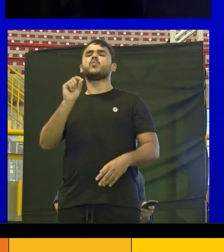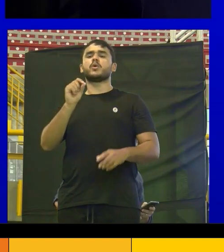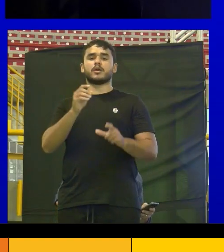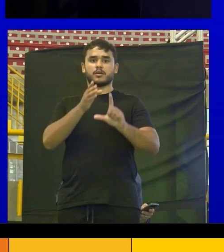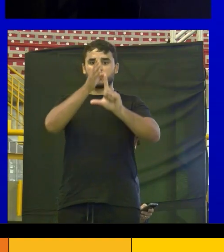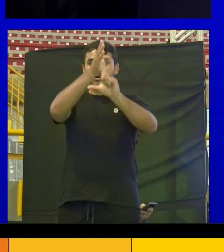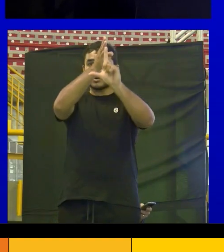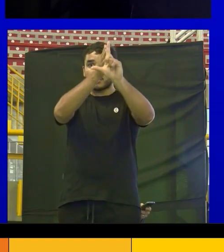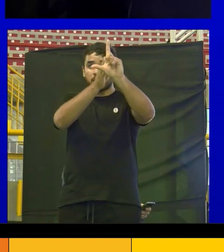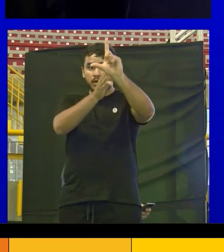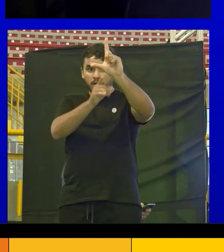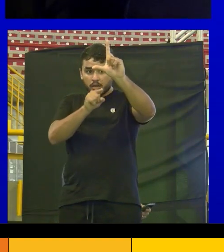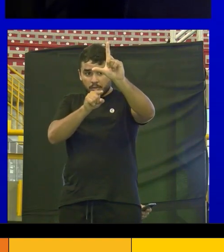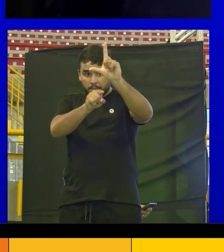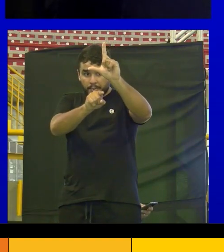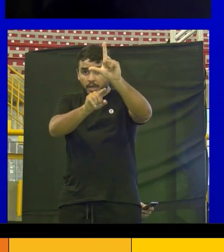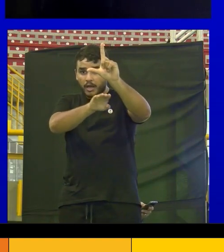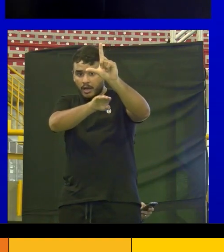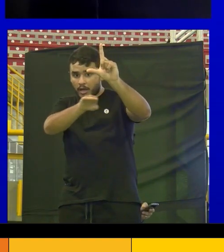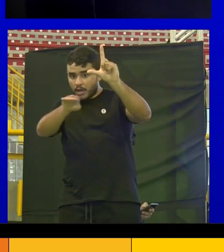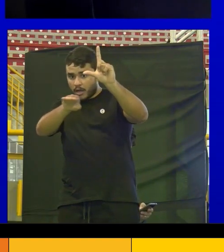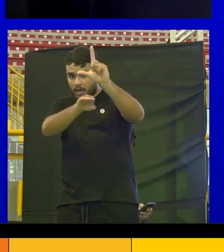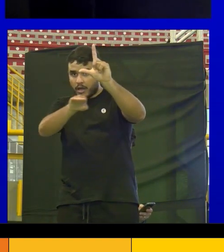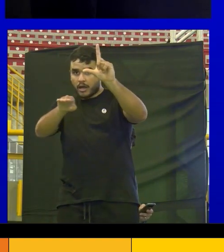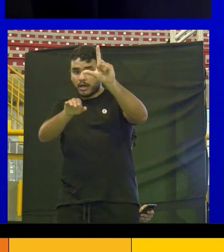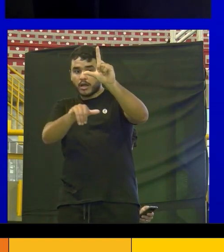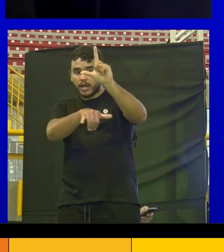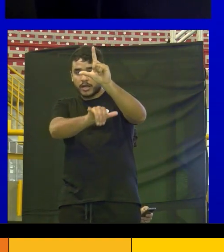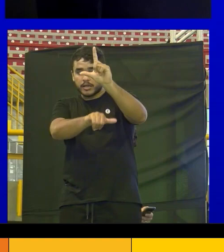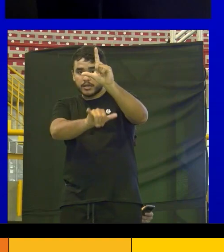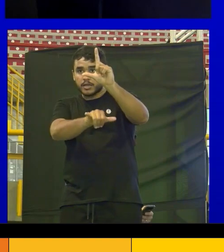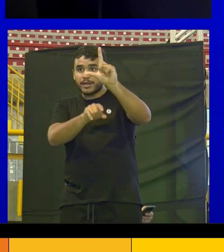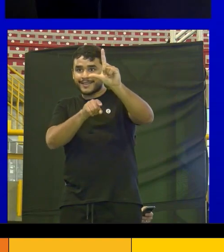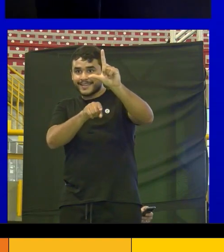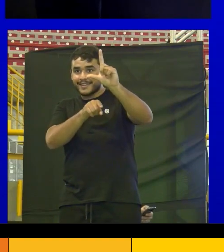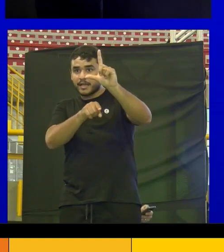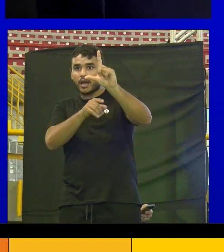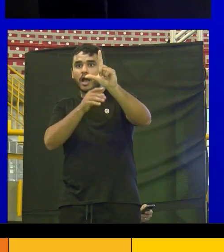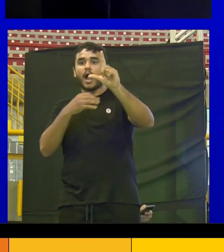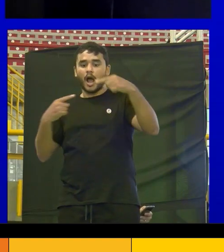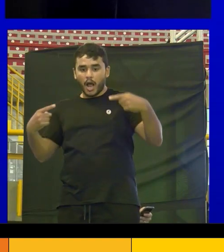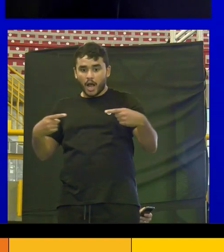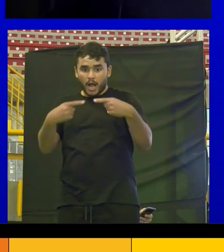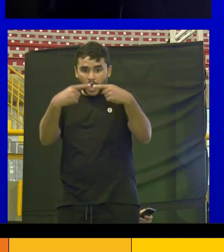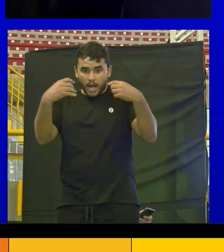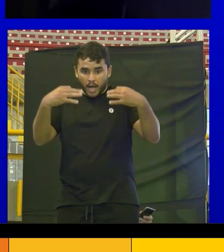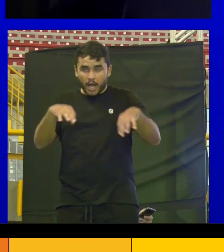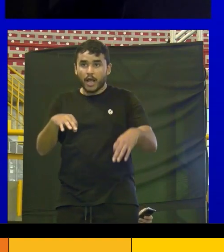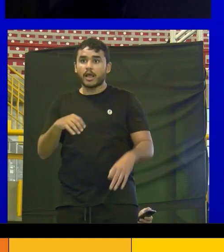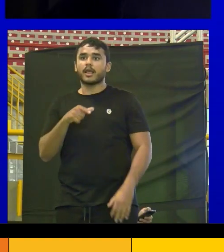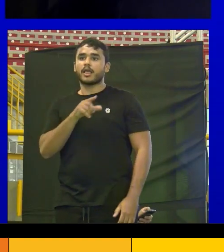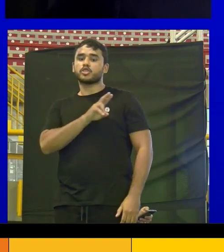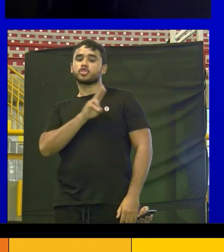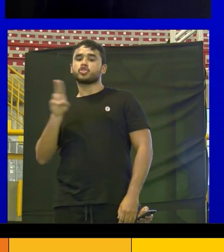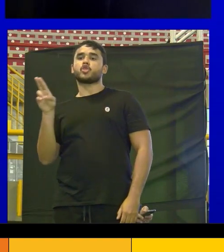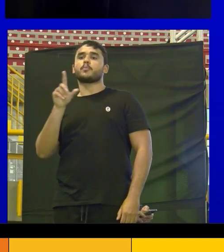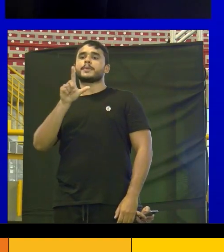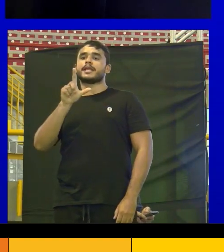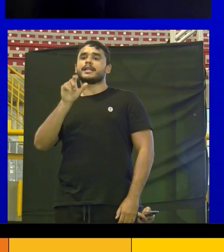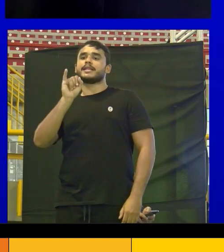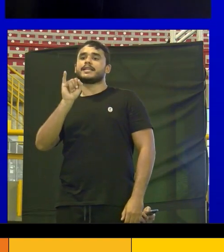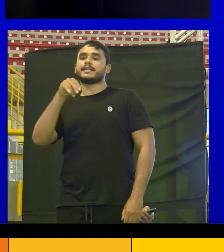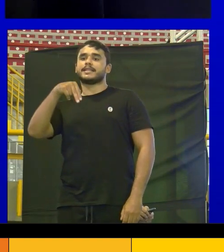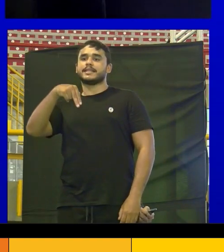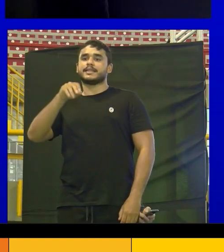o ponto que a reta toca o eixo Y, a ordenada. Ele é identificado pelo